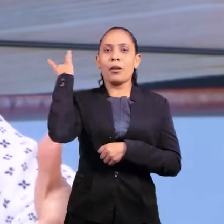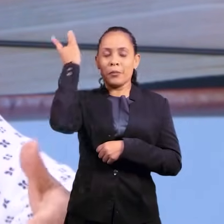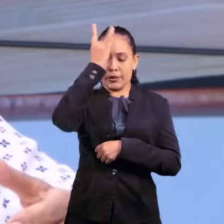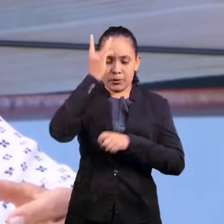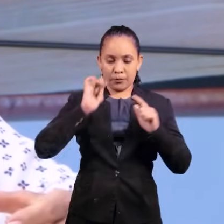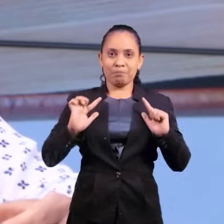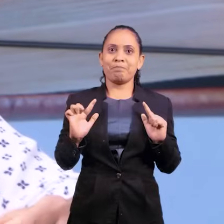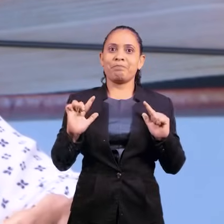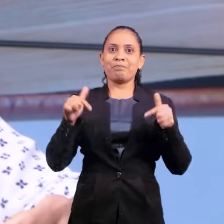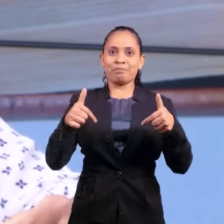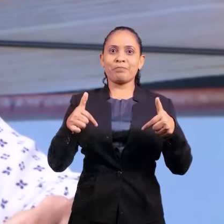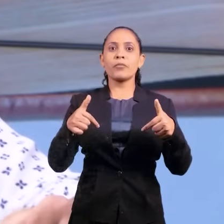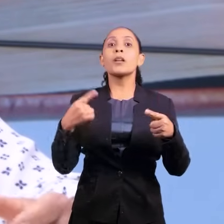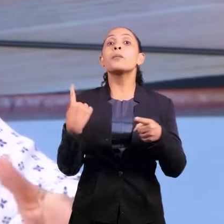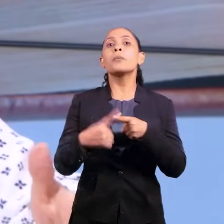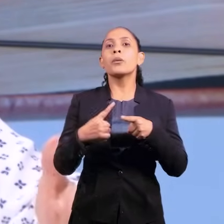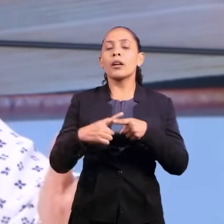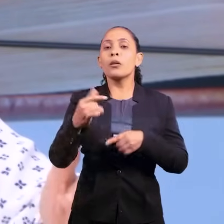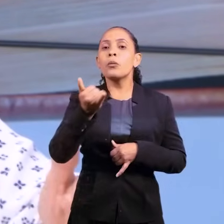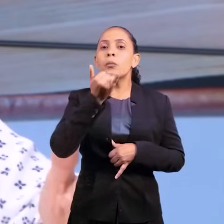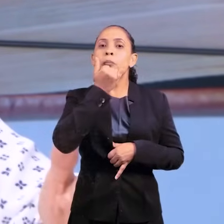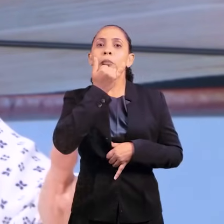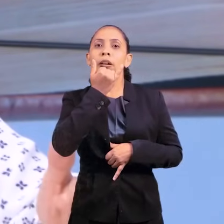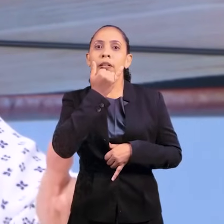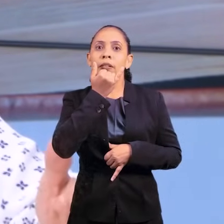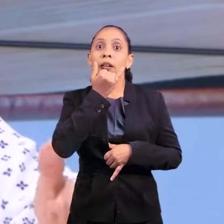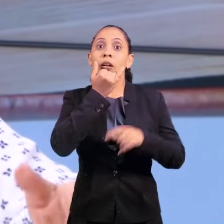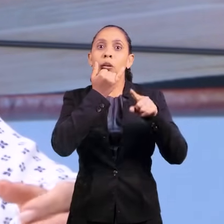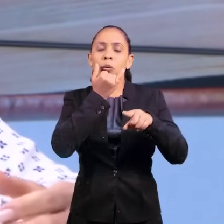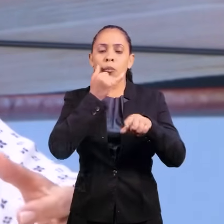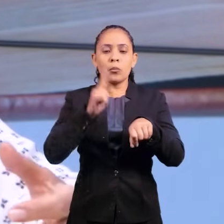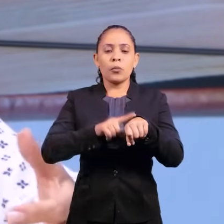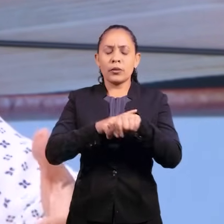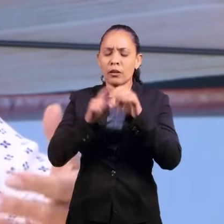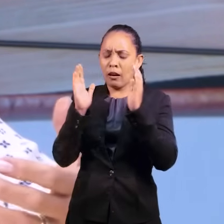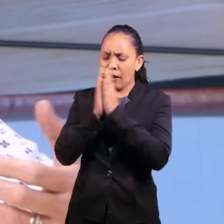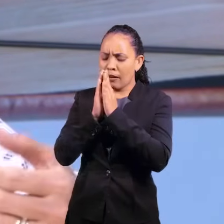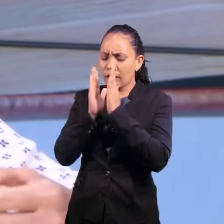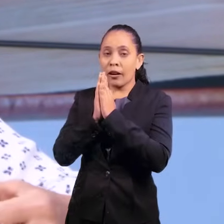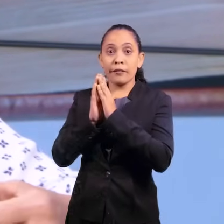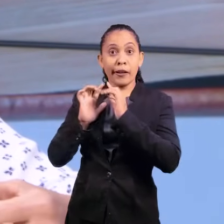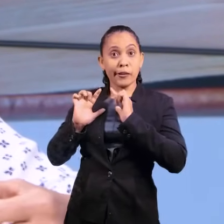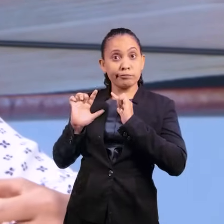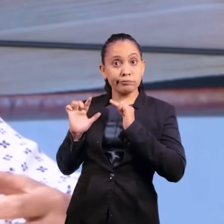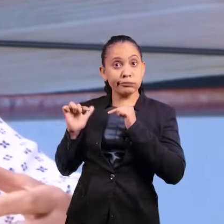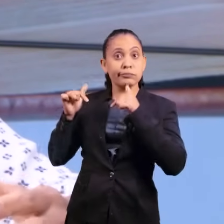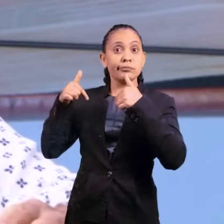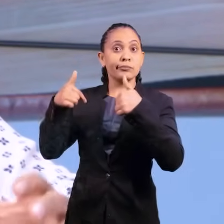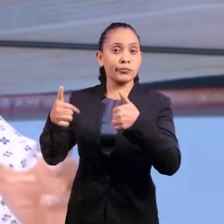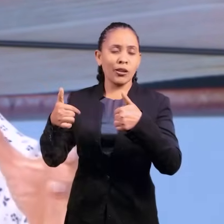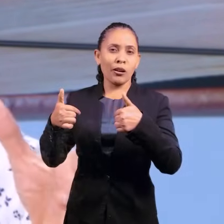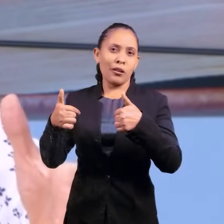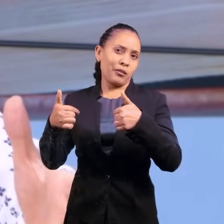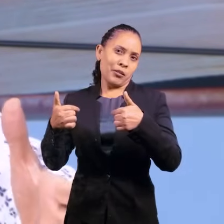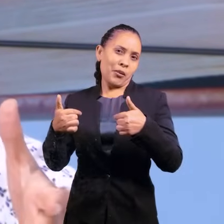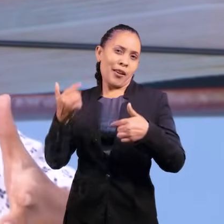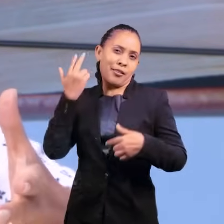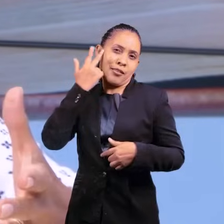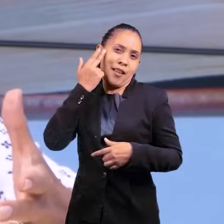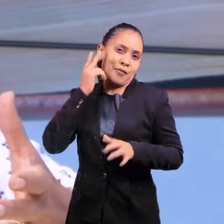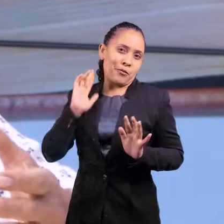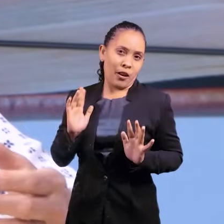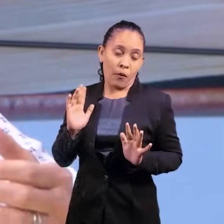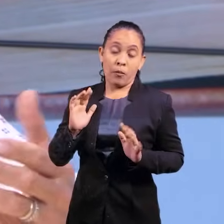Espírito, porque o perdão é acompanhado de oração. Exatamente. Né? Não é uma coisa natural do homem, é uma coisa que é uma operação